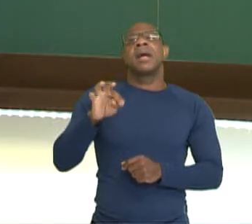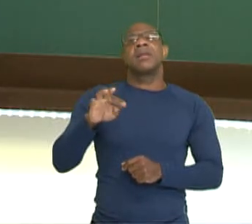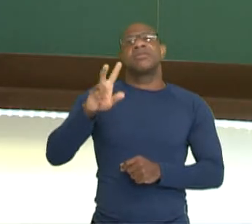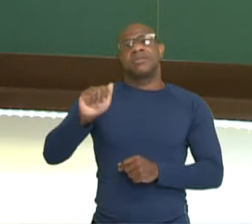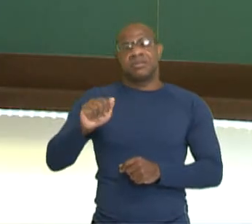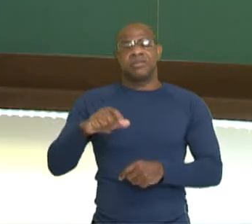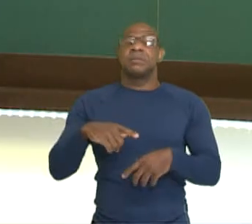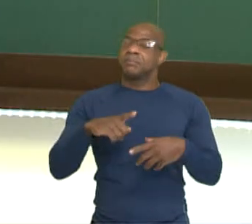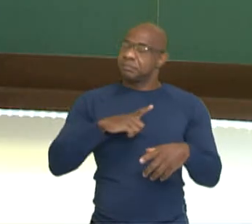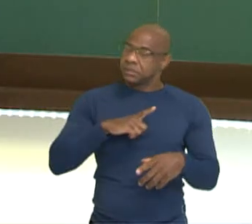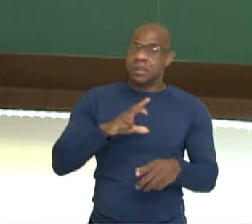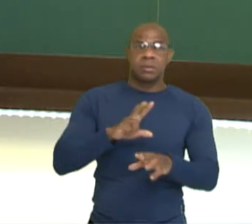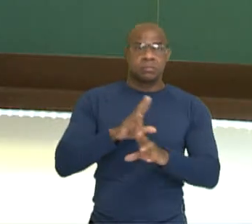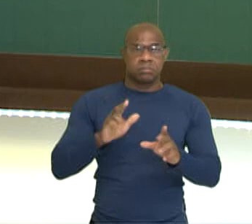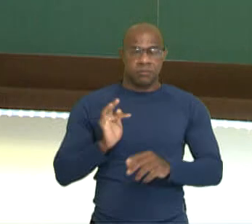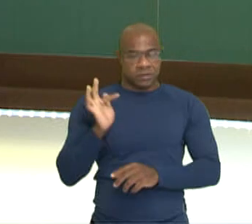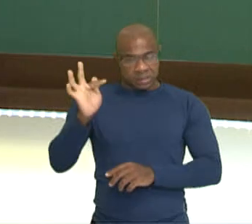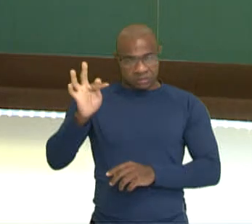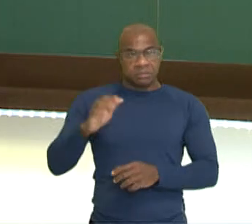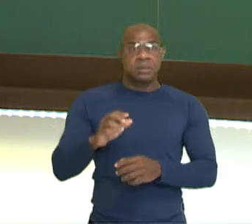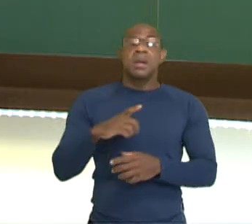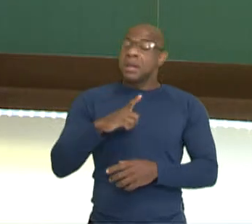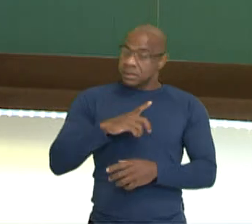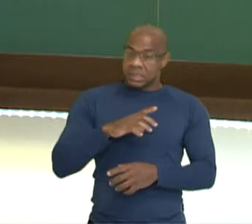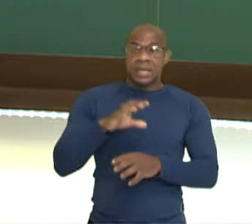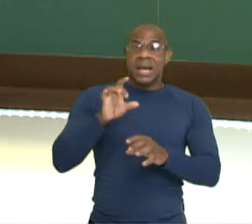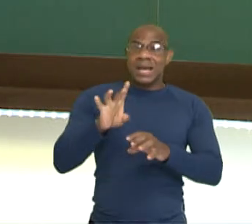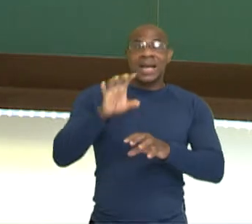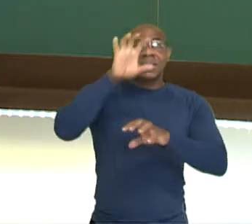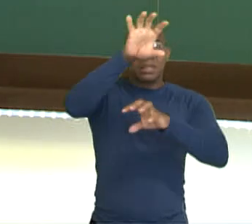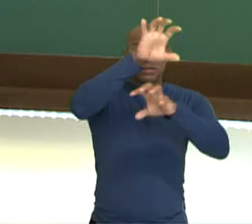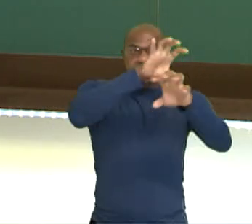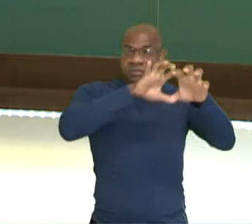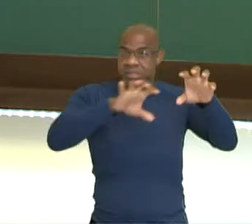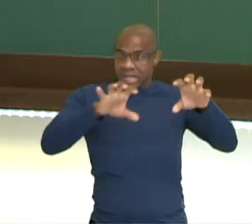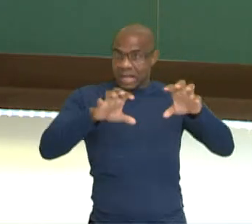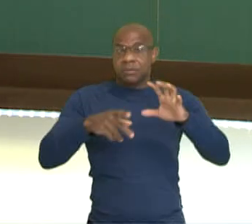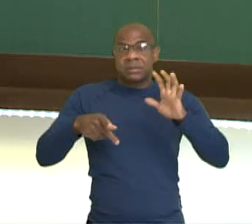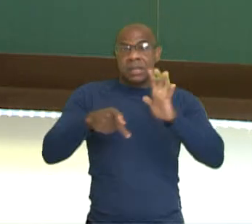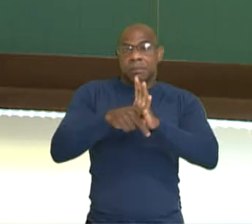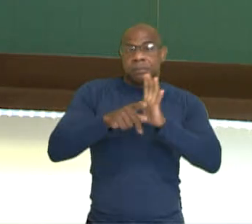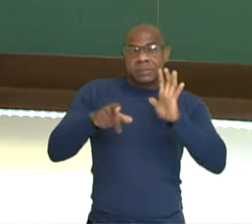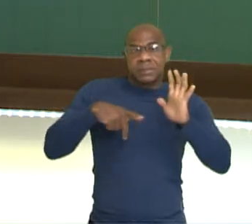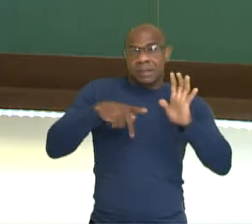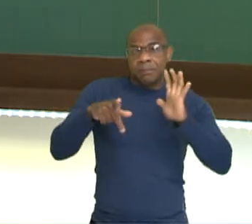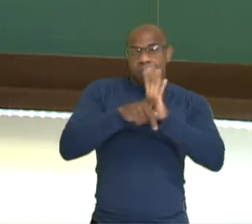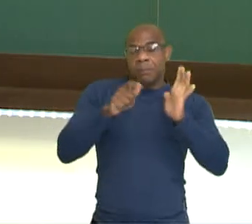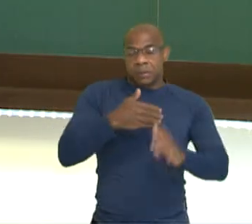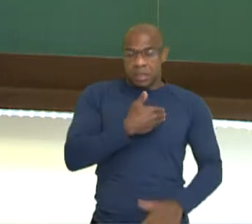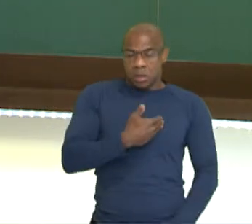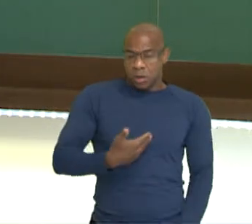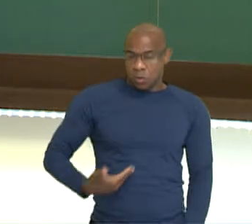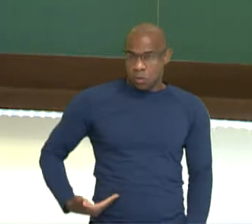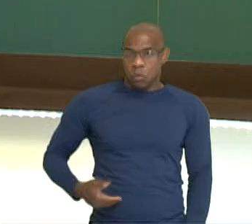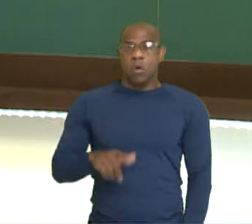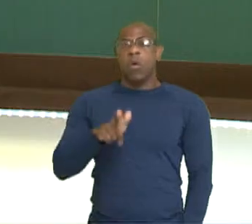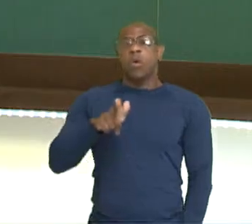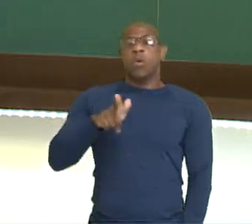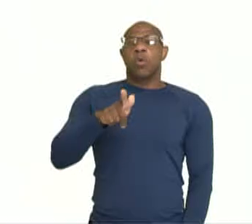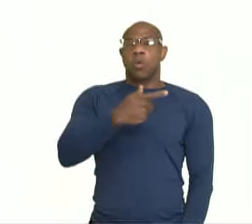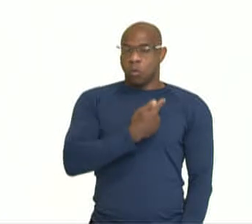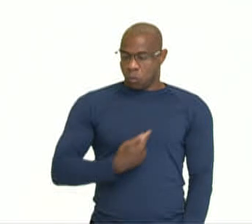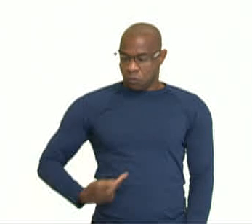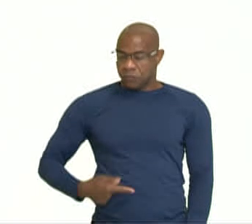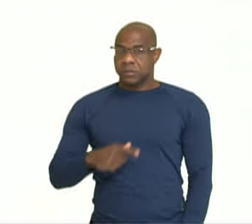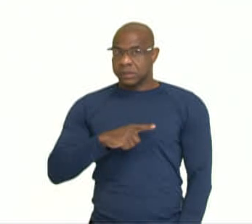temos, claro, a autonomia dos estados, mas sempre subordinados a uma decisão central. Outras